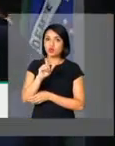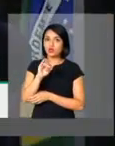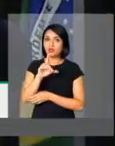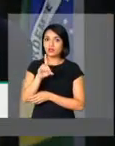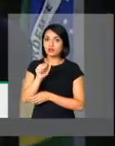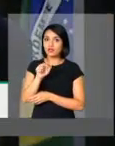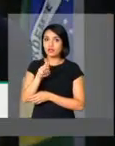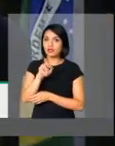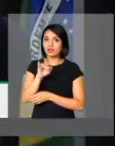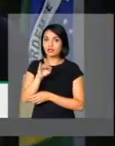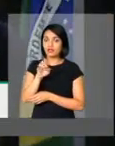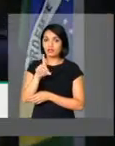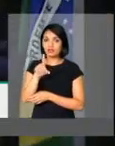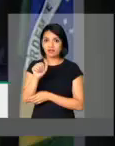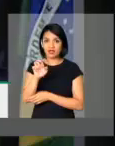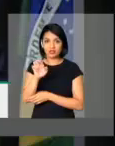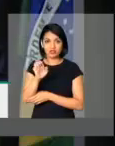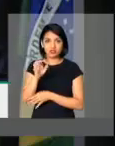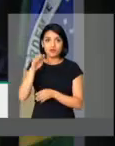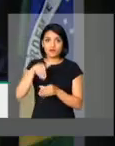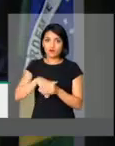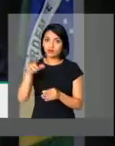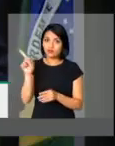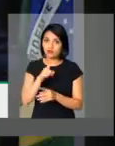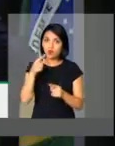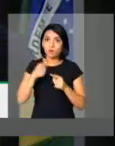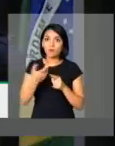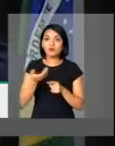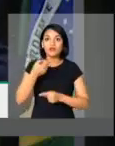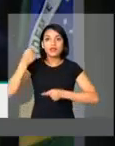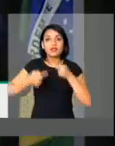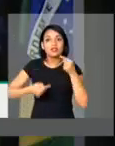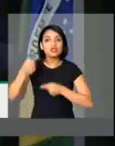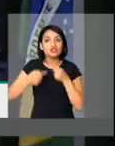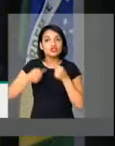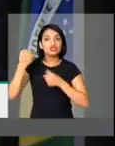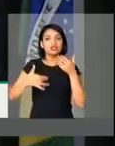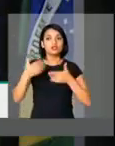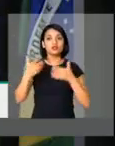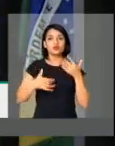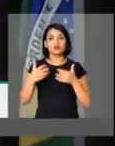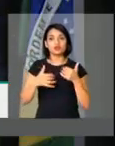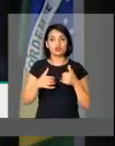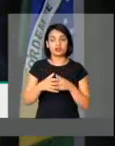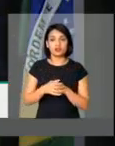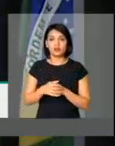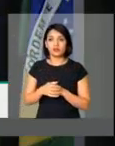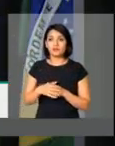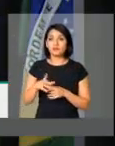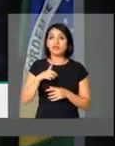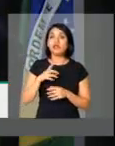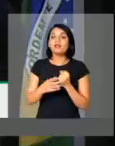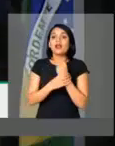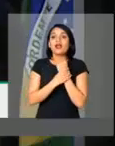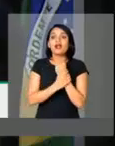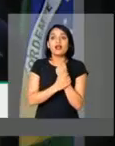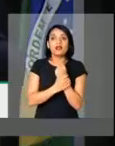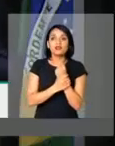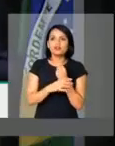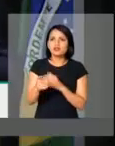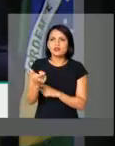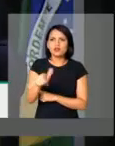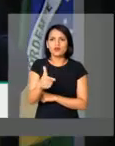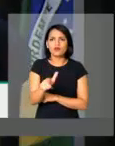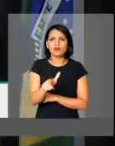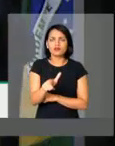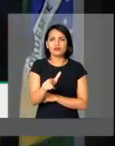Solidariedade se posiciona não porque quer avançar e ter a garantia que não haverá